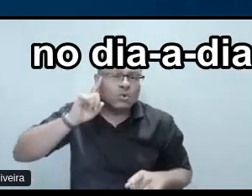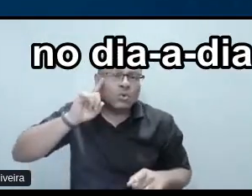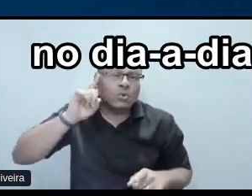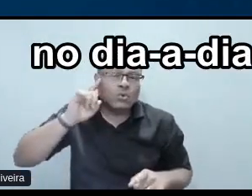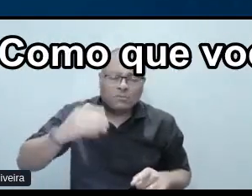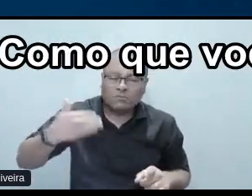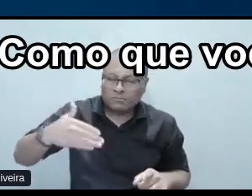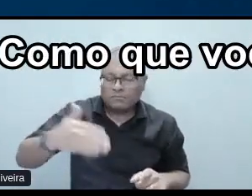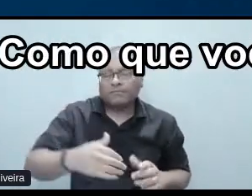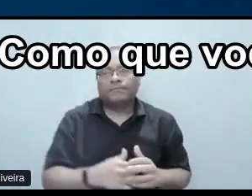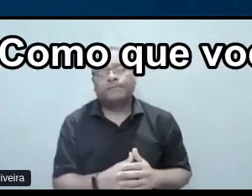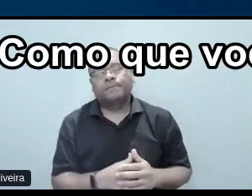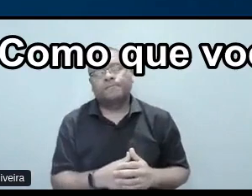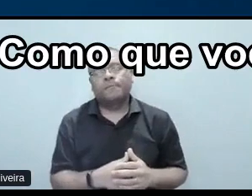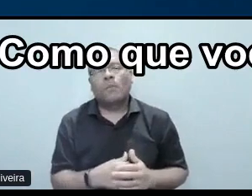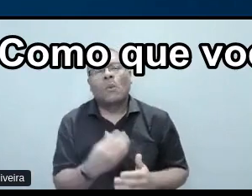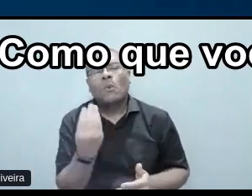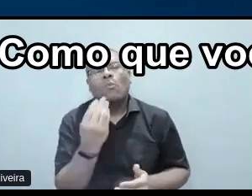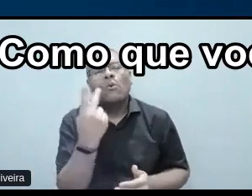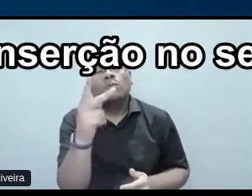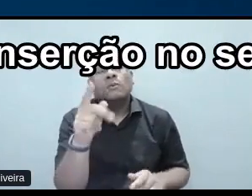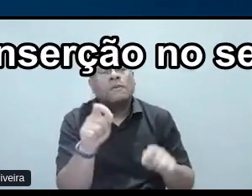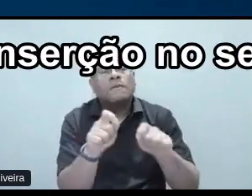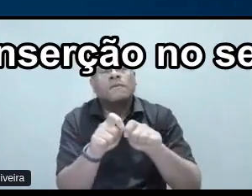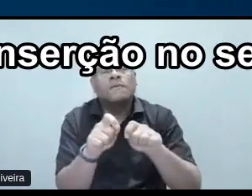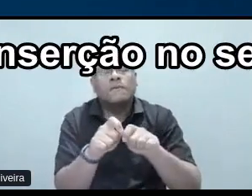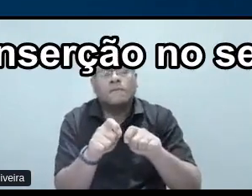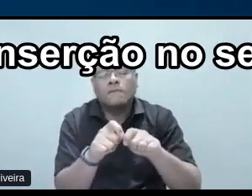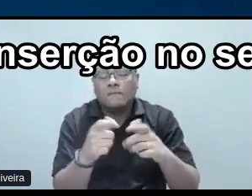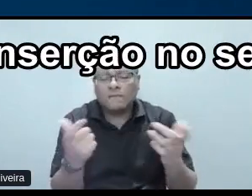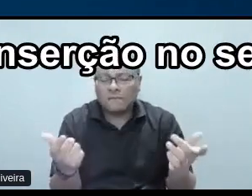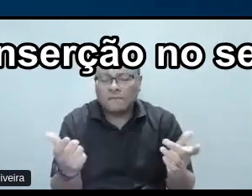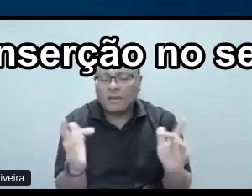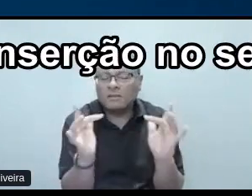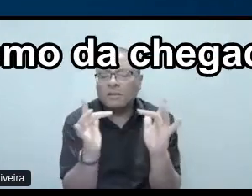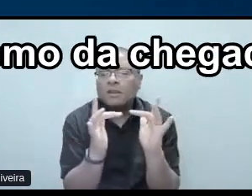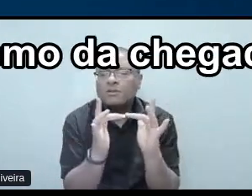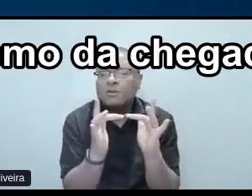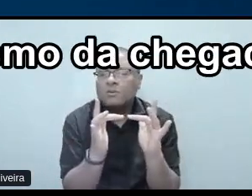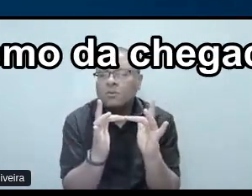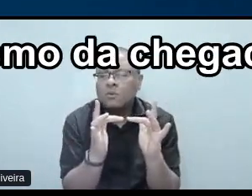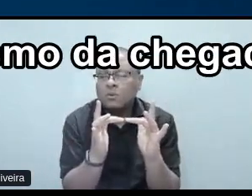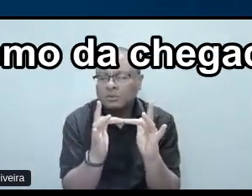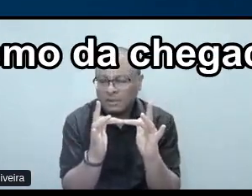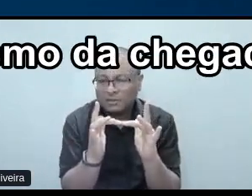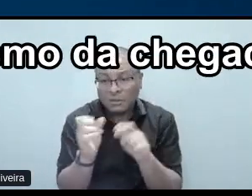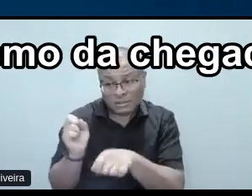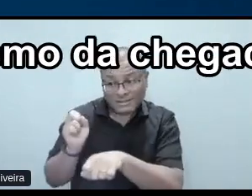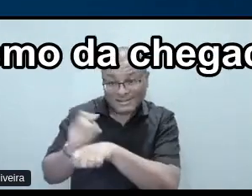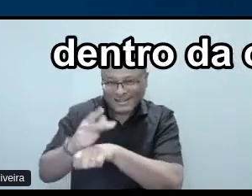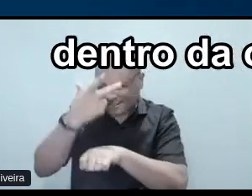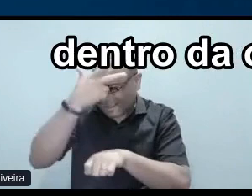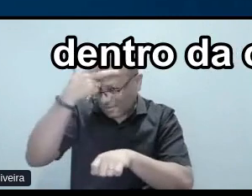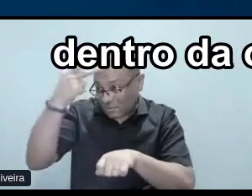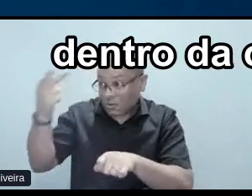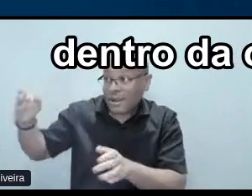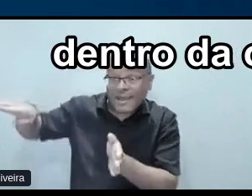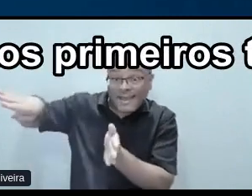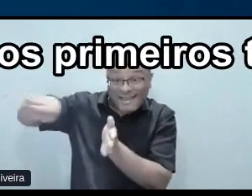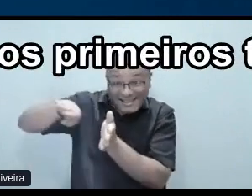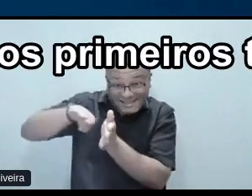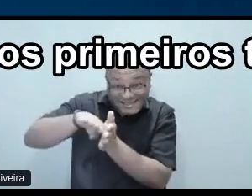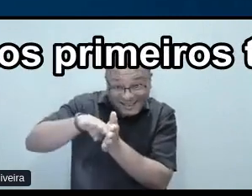mais. Como que vocês fazem hoje essa inserção no sentido do onboarding mesmo, da chegada dessas pessoas dentro